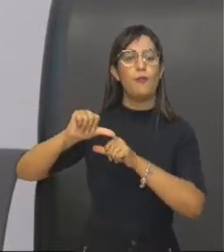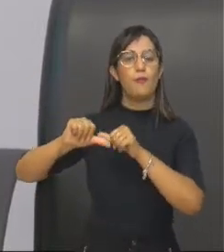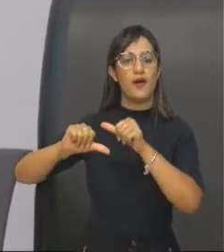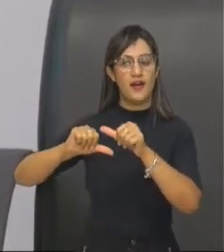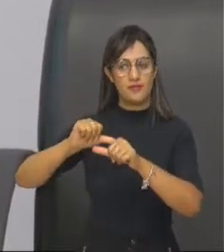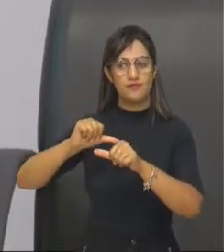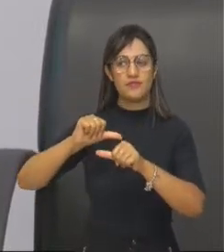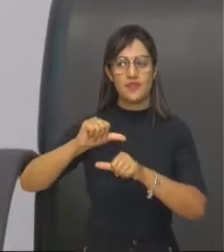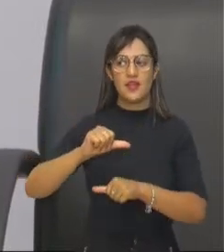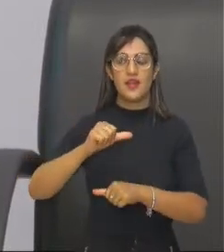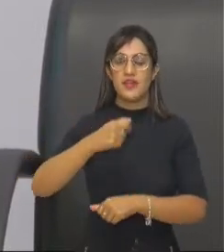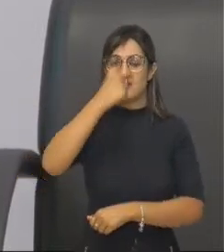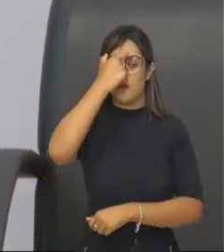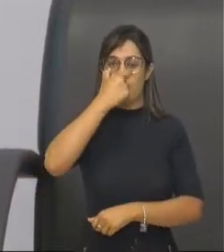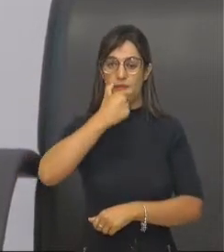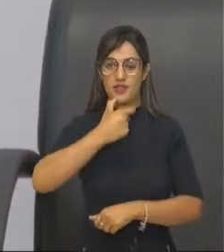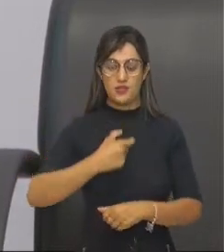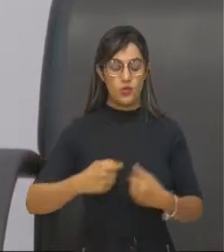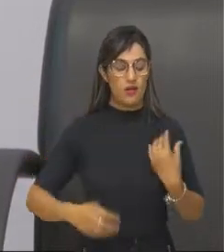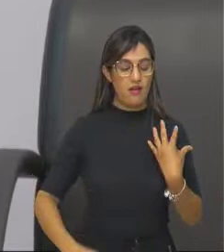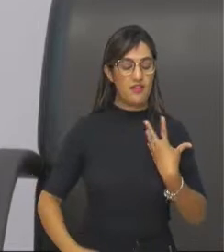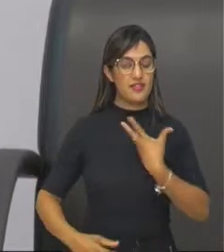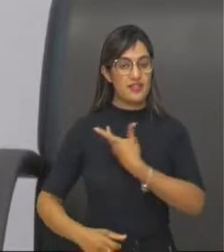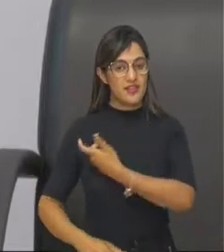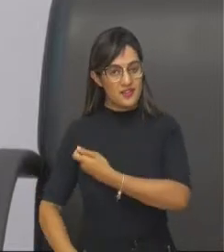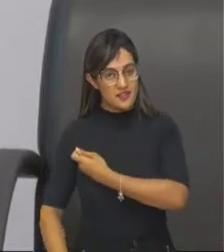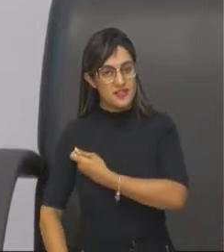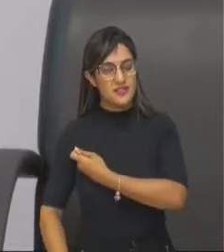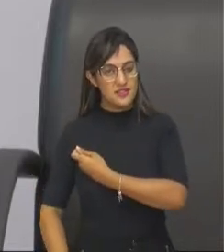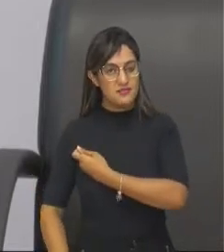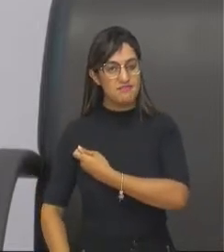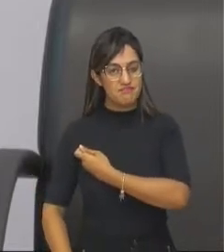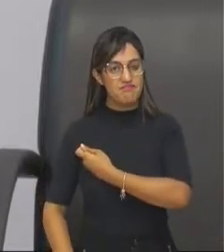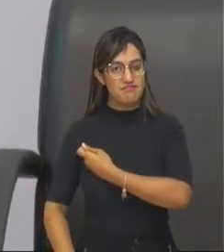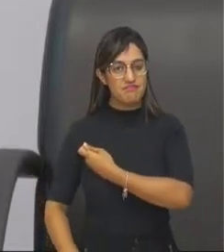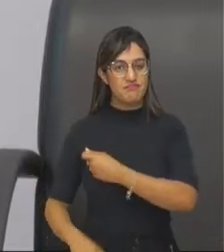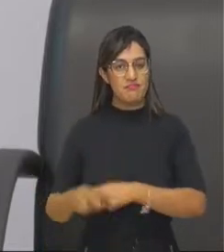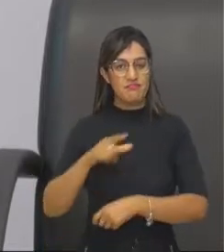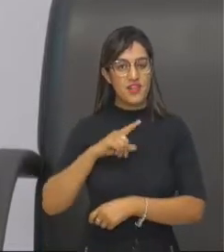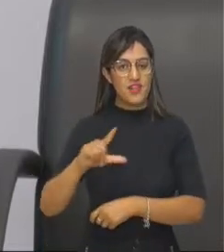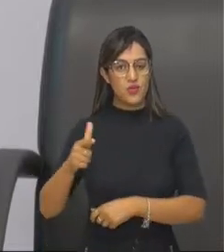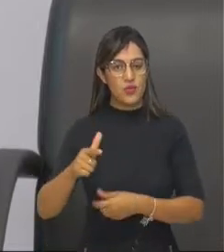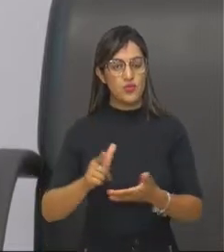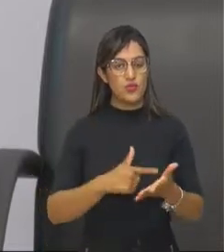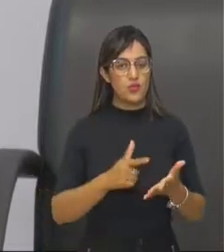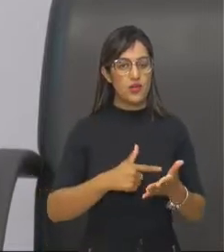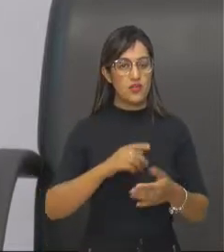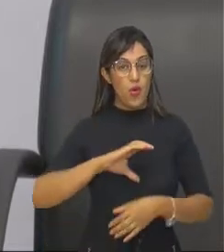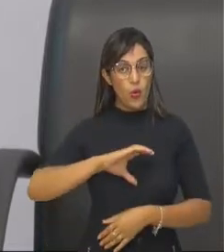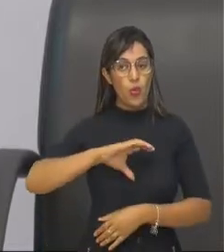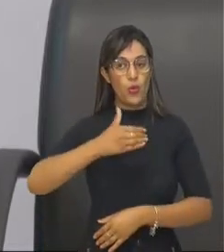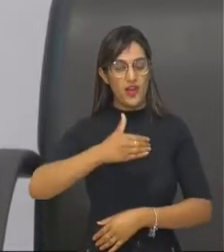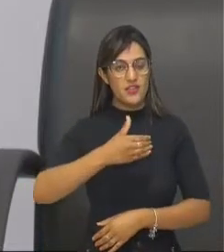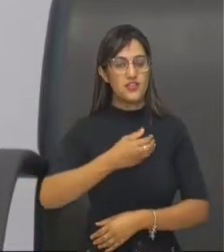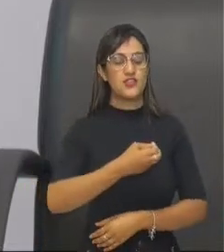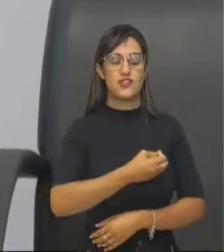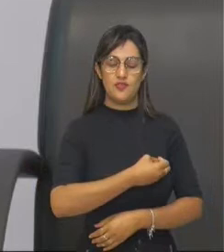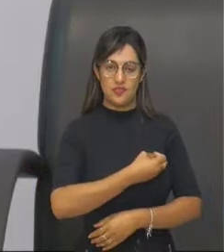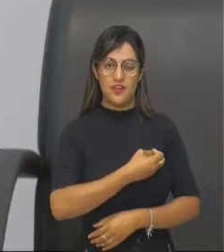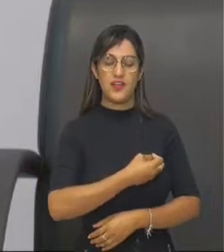pessoa transmasculina. Um outro livro dele, que eu até trouxe também, se chama Coragem de Existir.